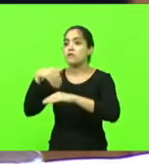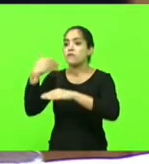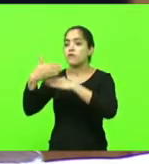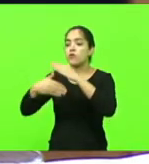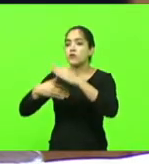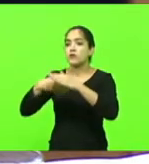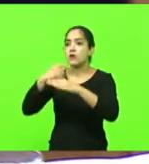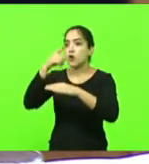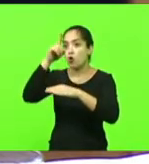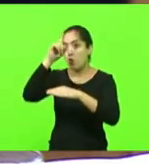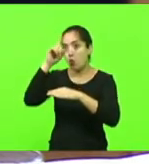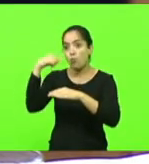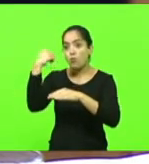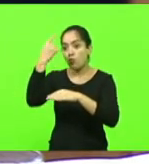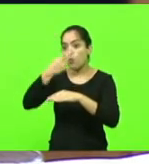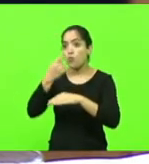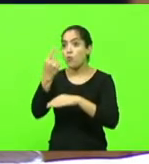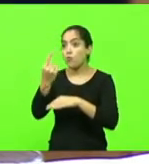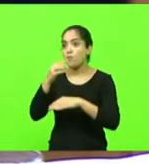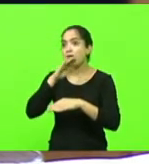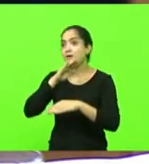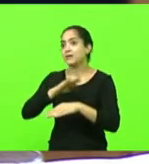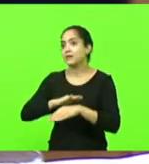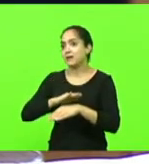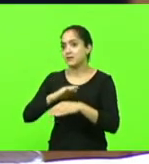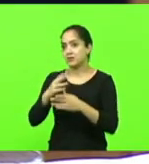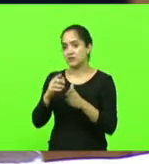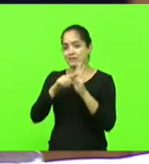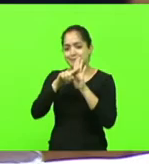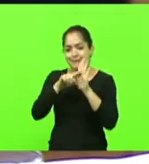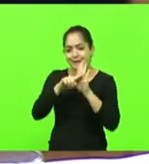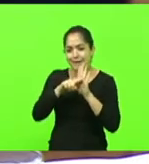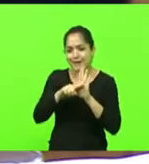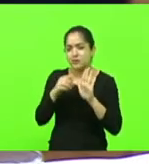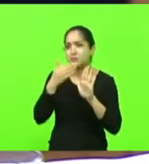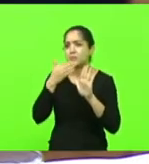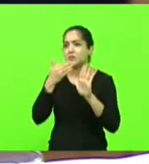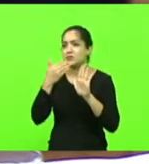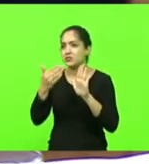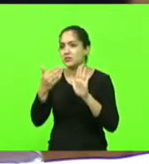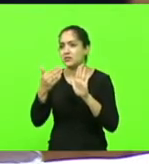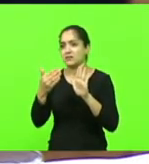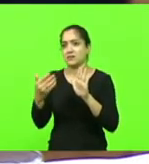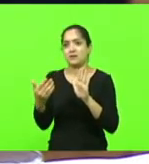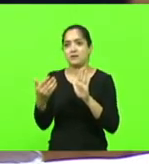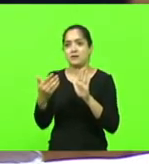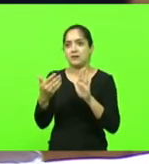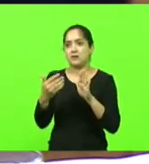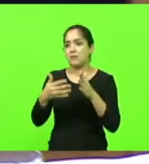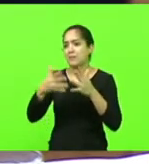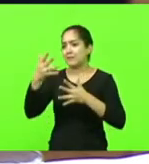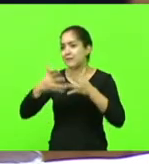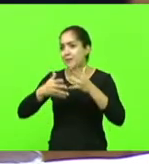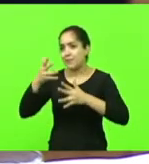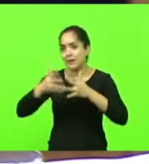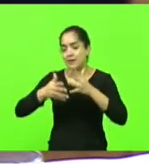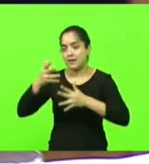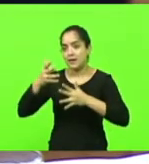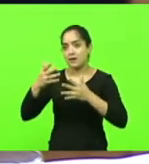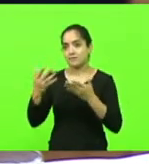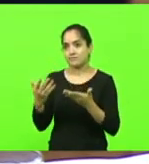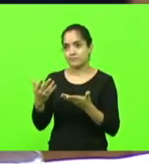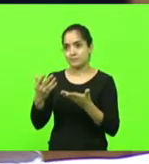tarde. Pediram testes que era de 24 horas para travar todo o sistema. E esse ônibus está 28